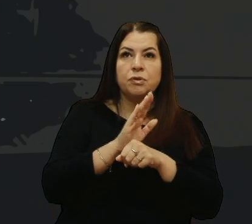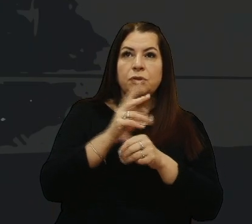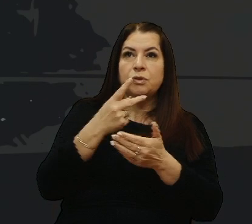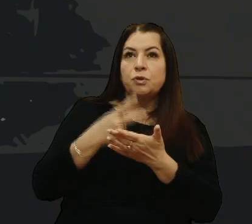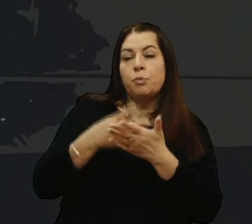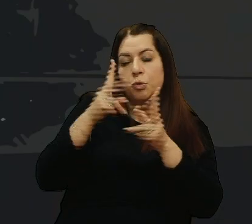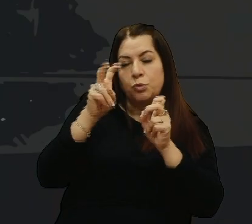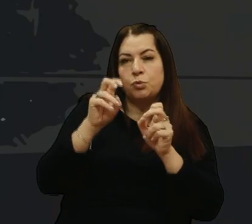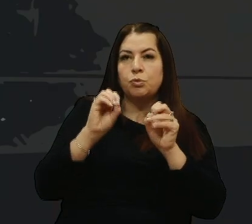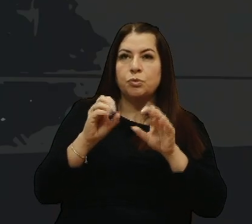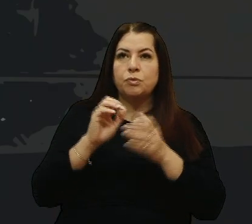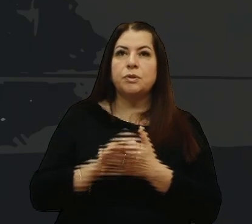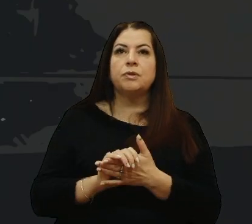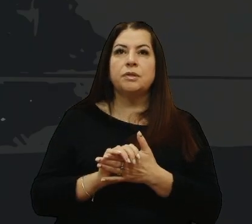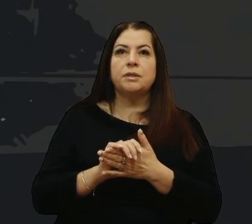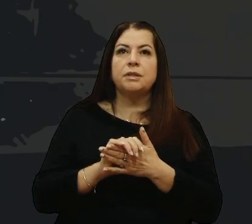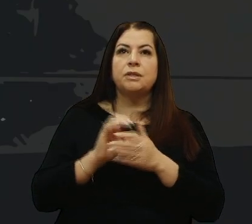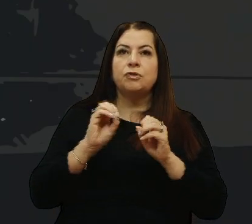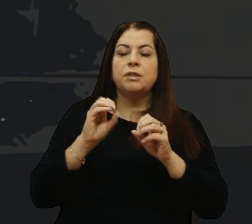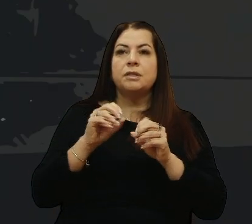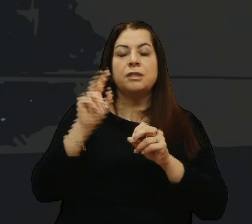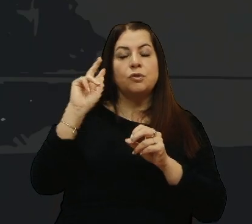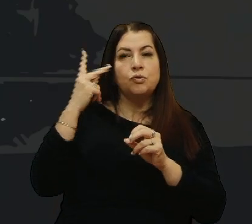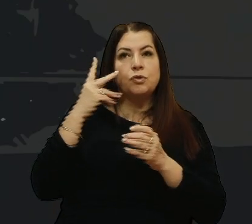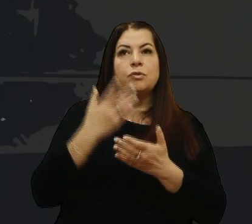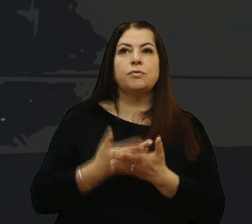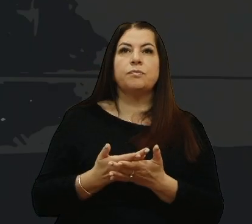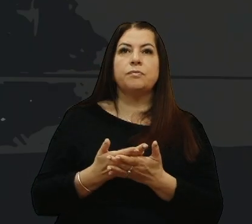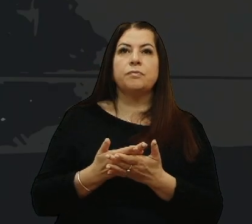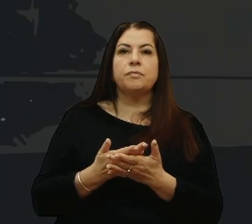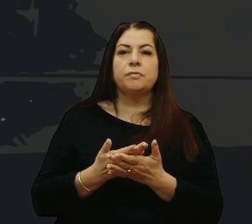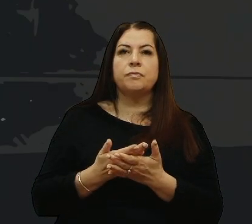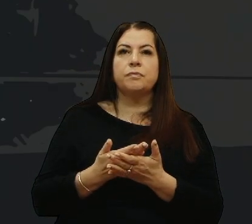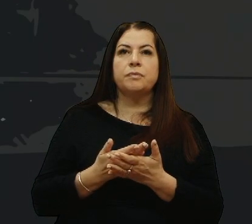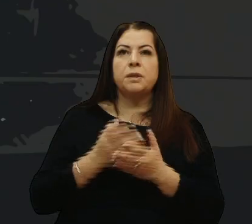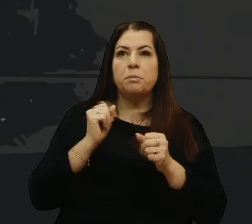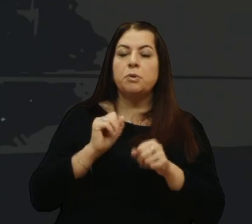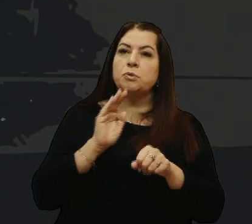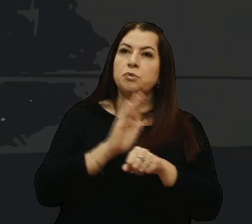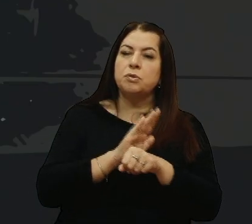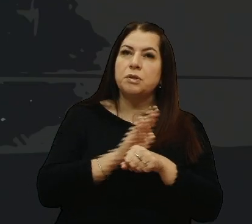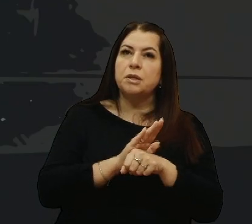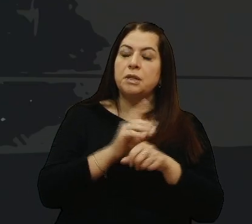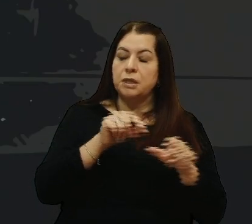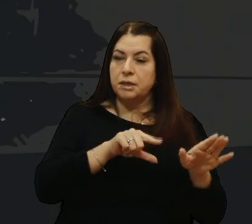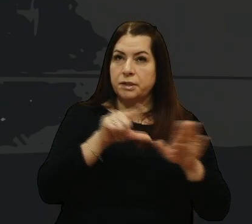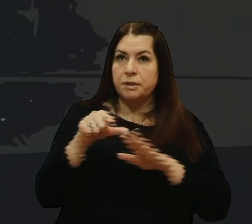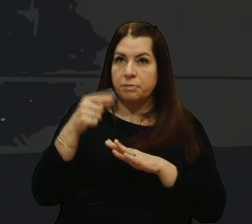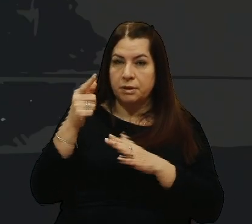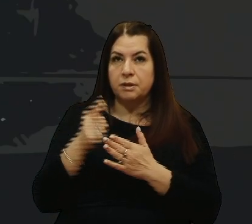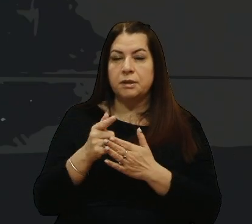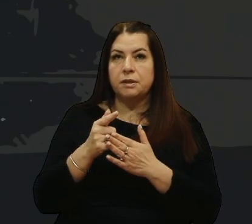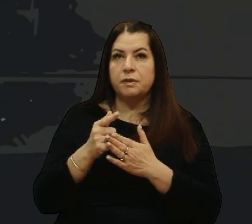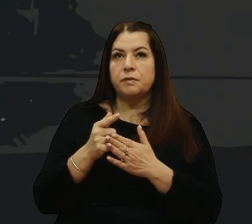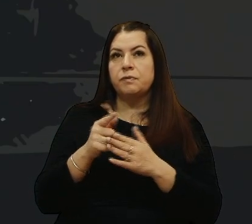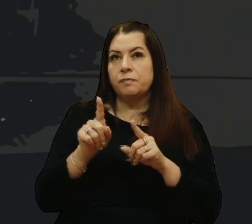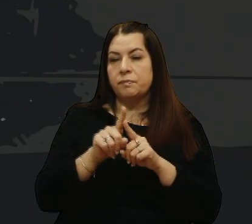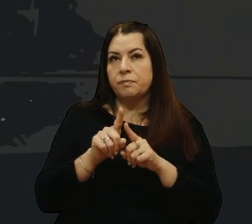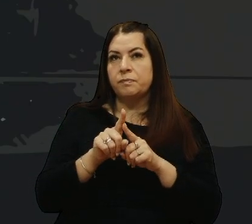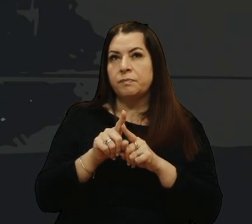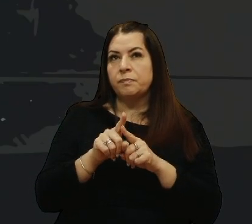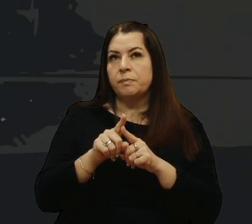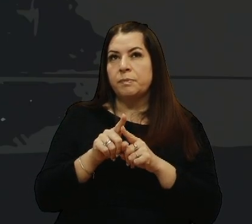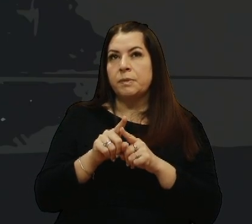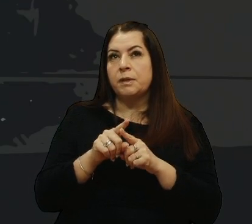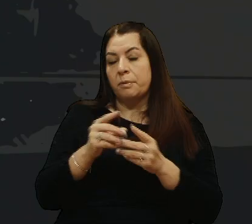produto de educação, de ensino de história, para que possam colaborar. Essa semana eu fui agraciado com